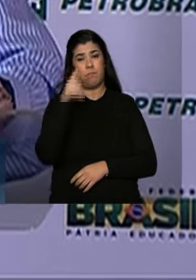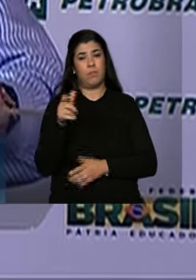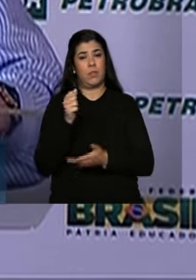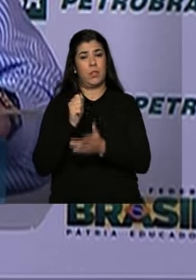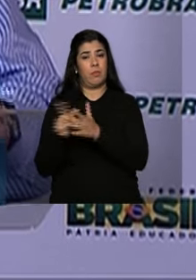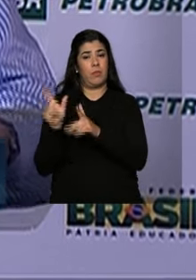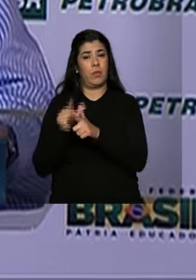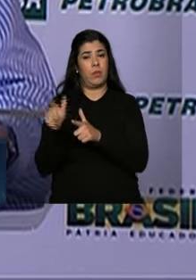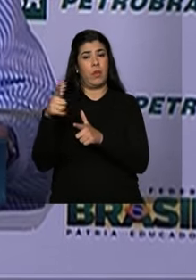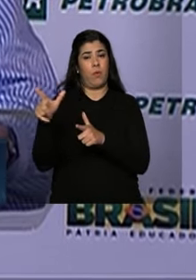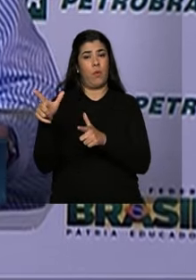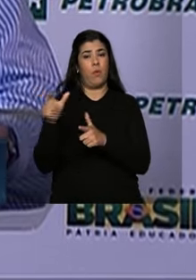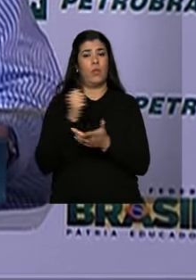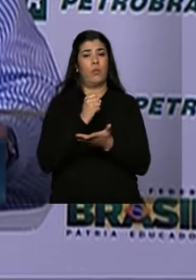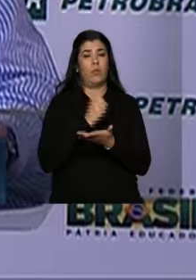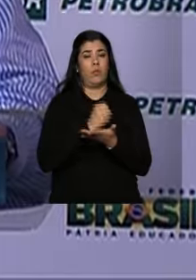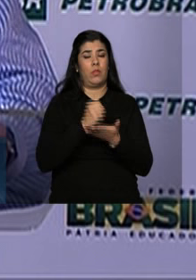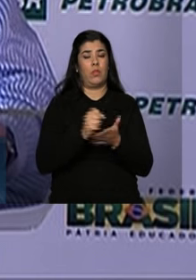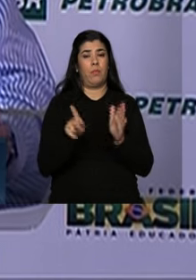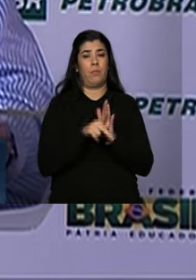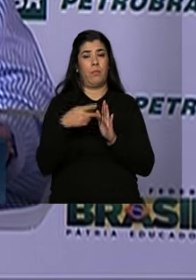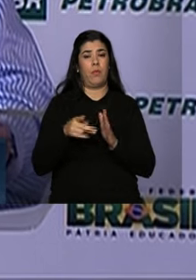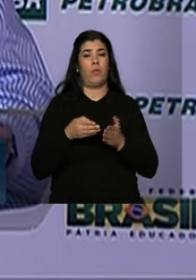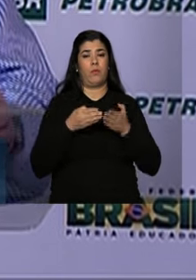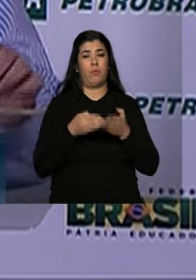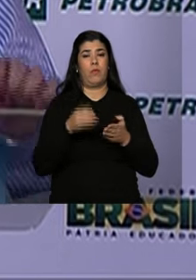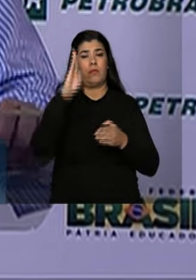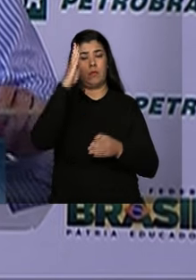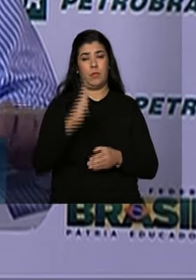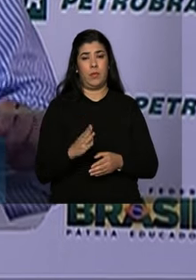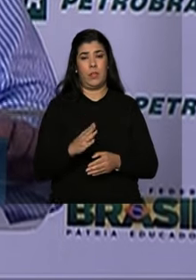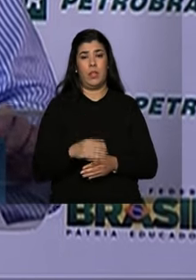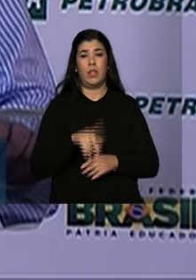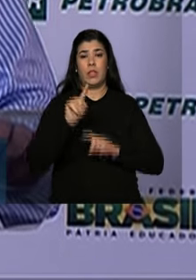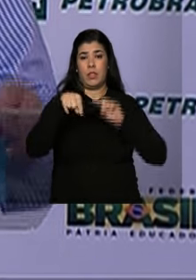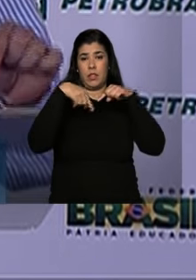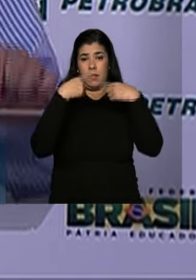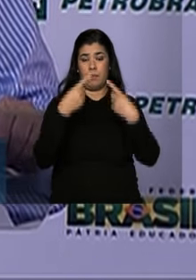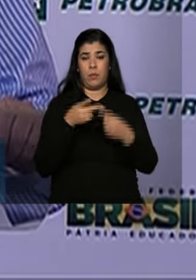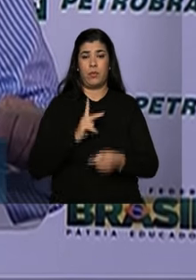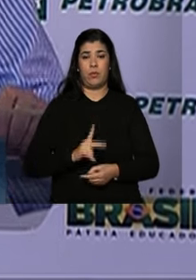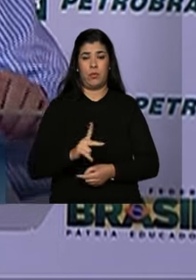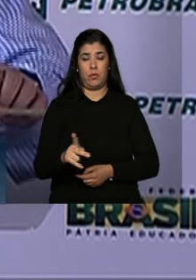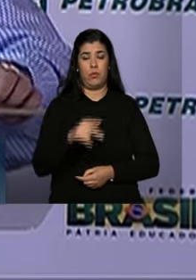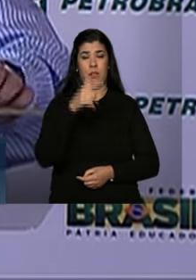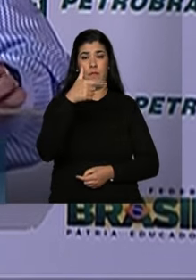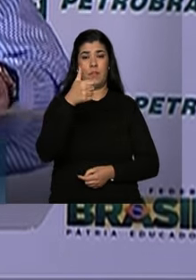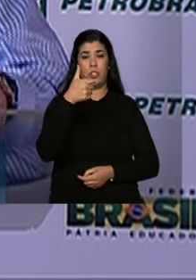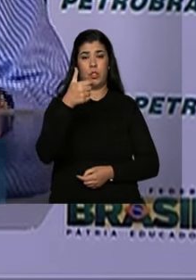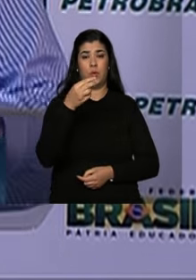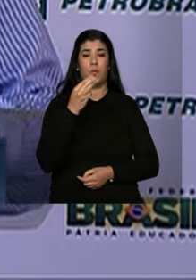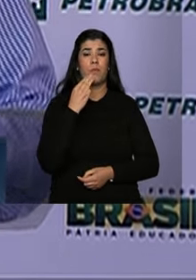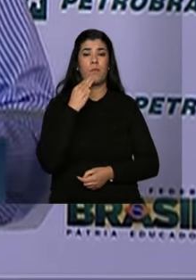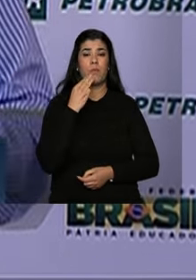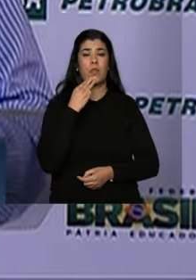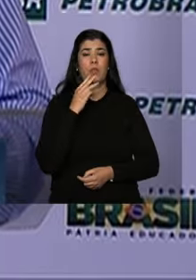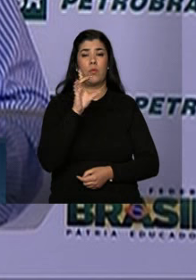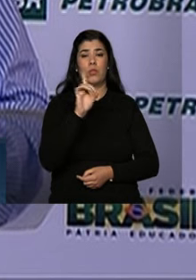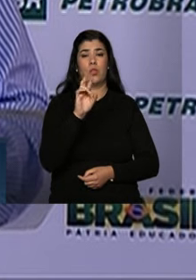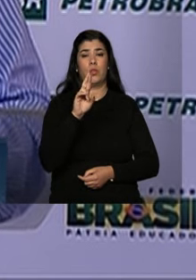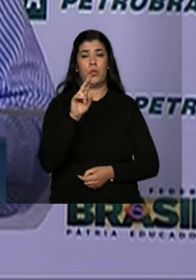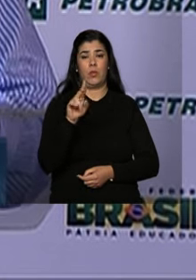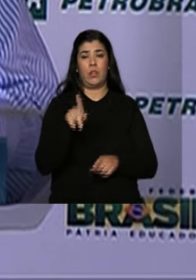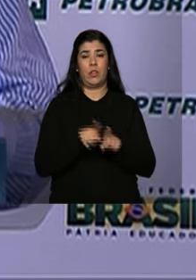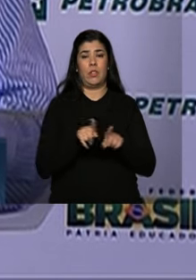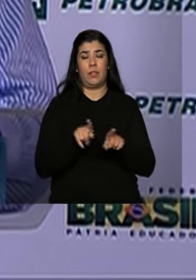fase final de construção, será possível economizar mais US$ 21 milhões só nesse ano. Esse valor equivale